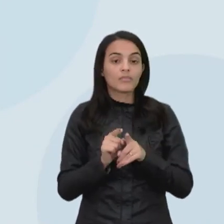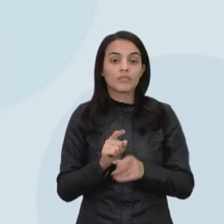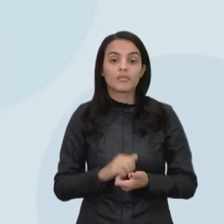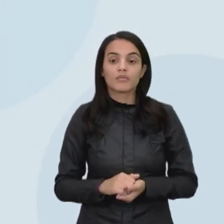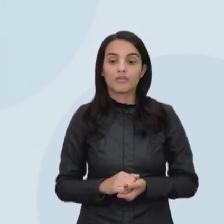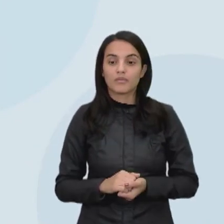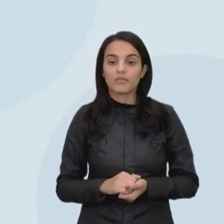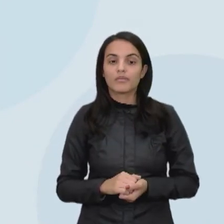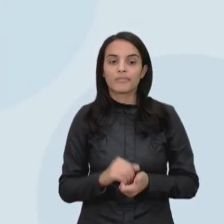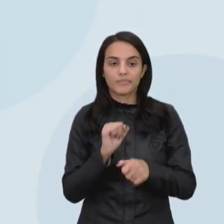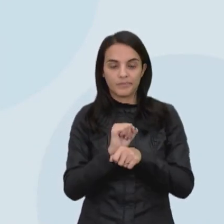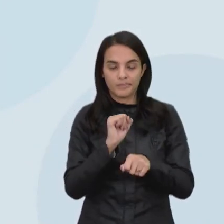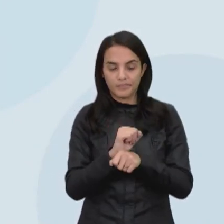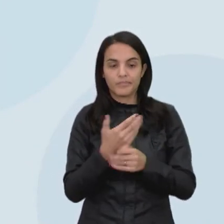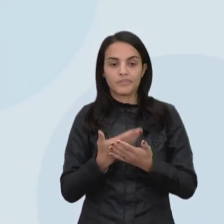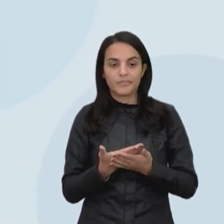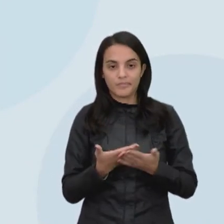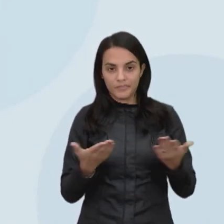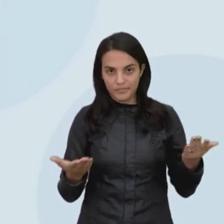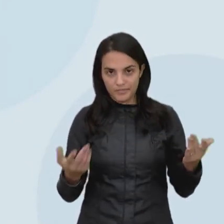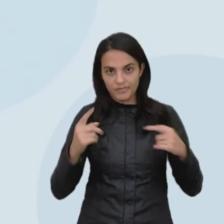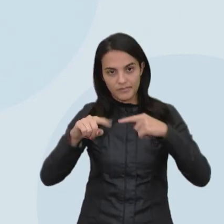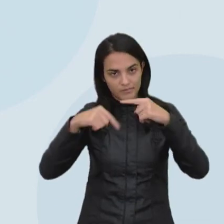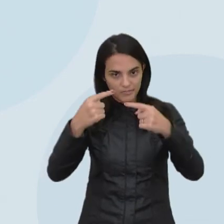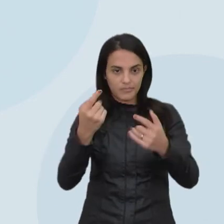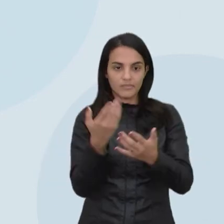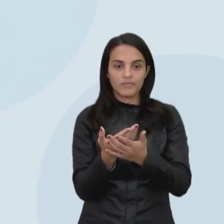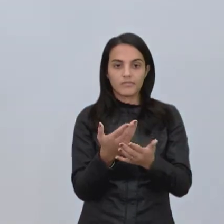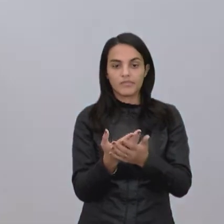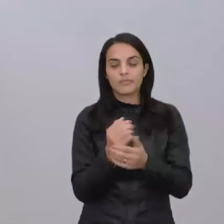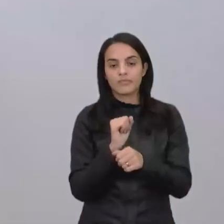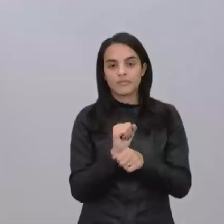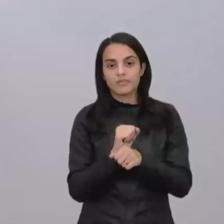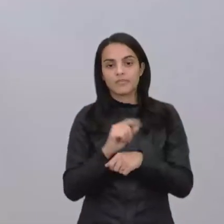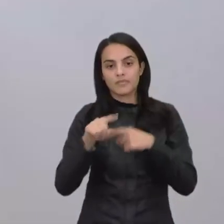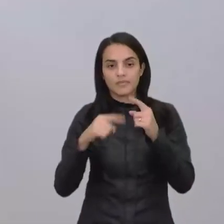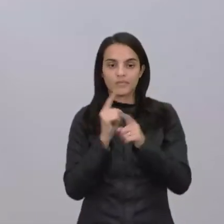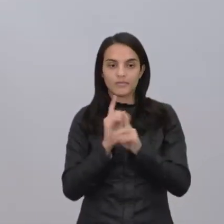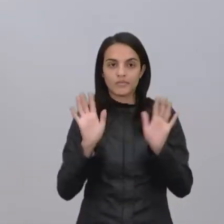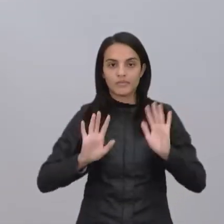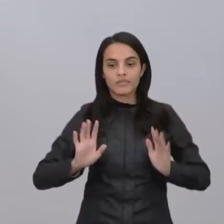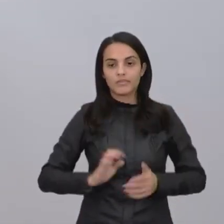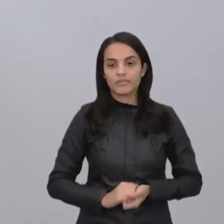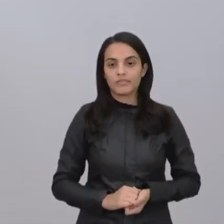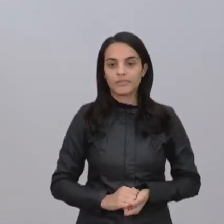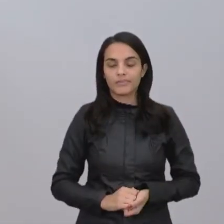e aguardo vocês na nossa próxima aula. Até mais, pessoal!